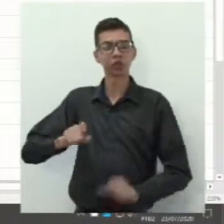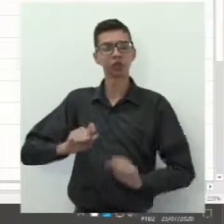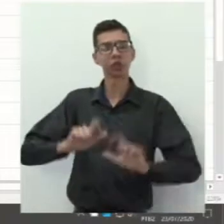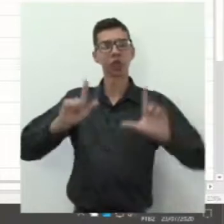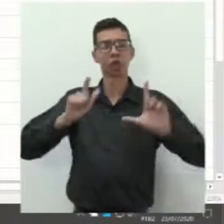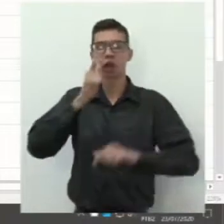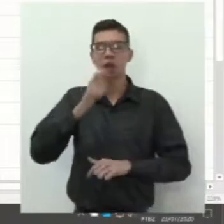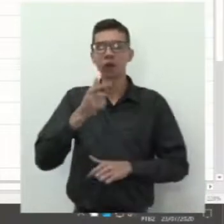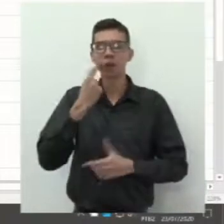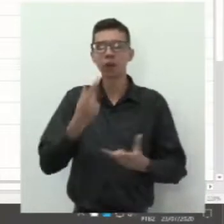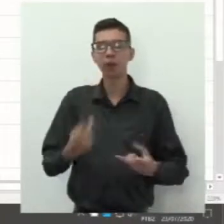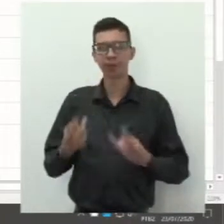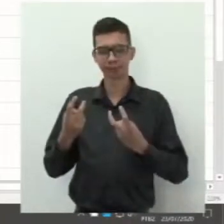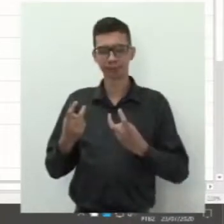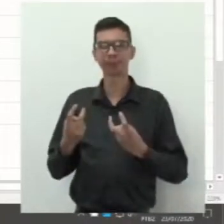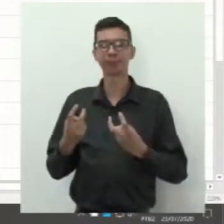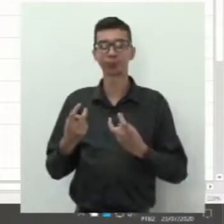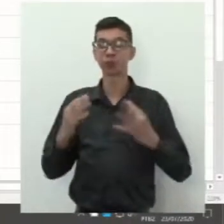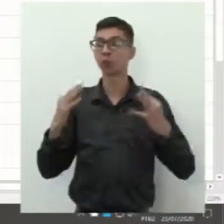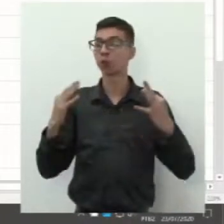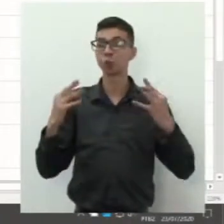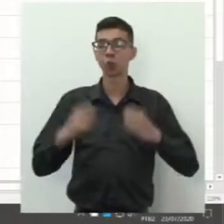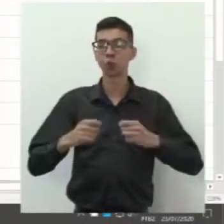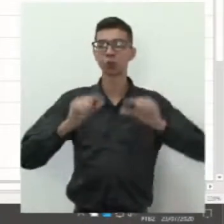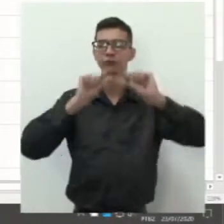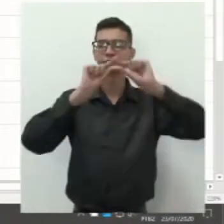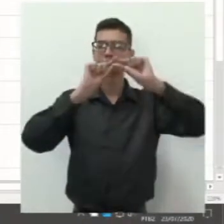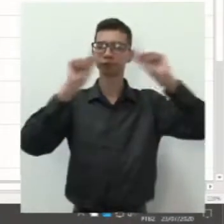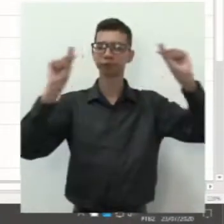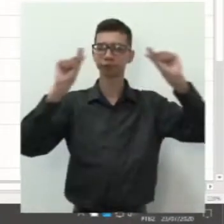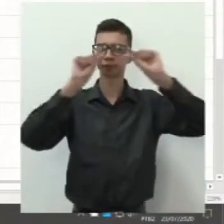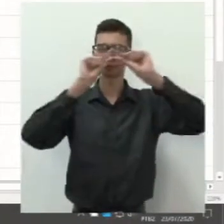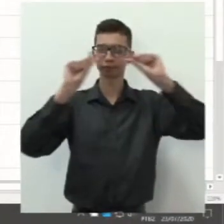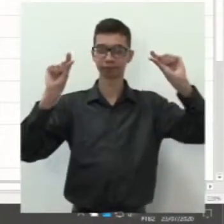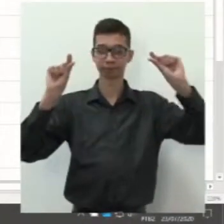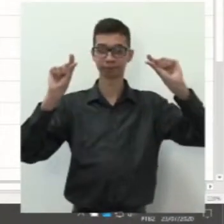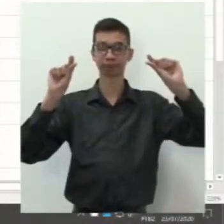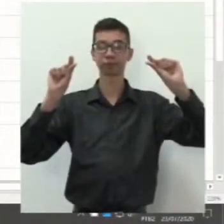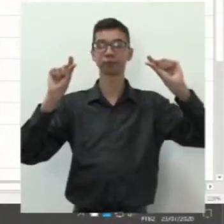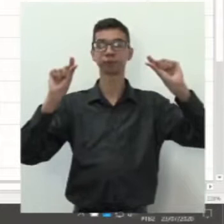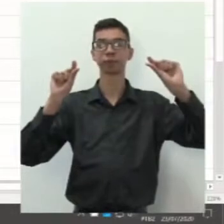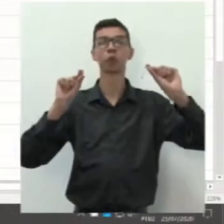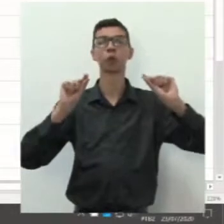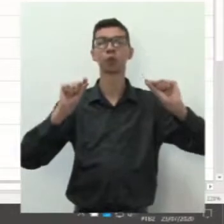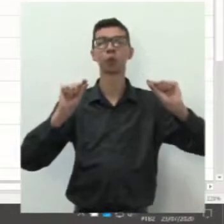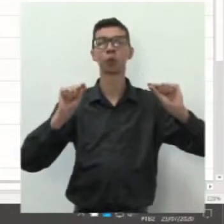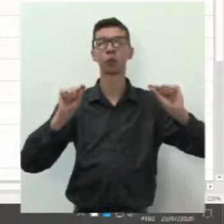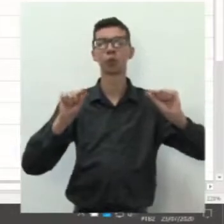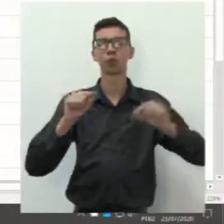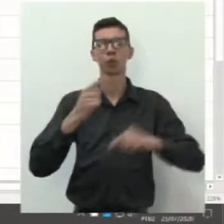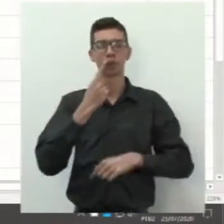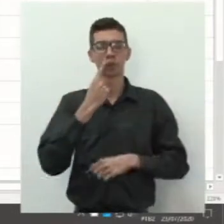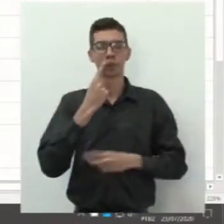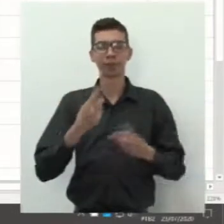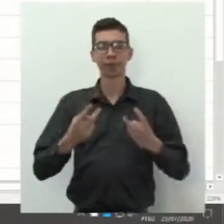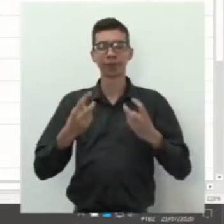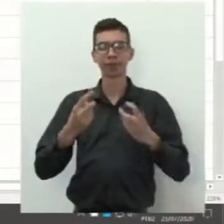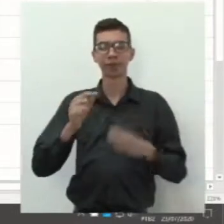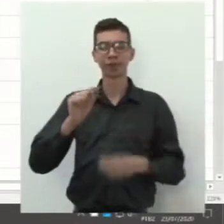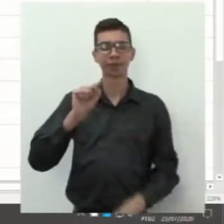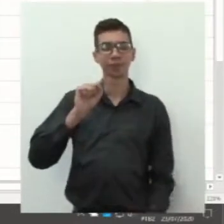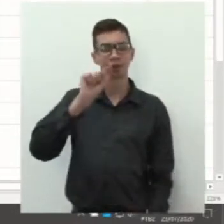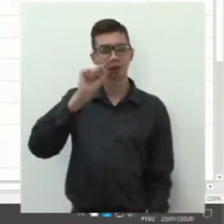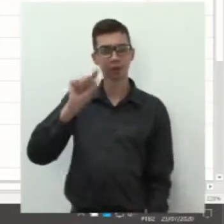todo o cabeçalho dos meus dados apareceu uma setinha aqui, ó. O que é essa setinha? É o filtro da minha